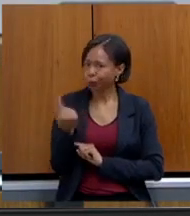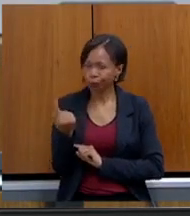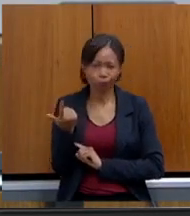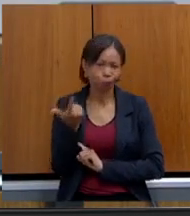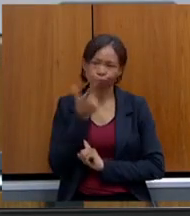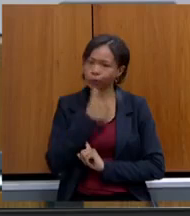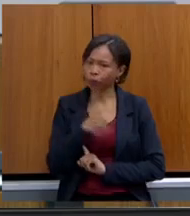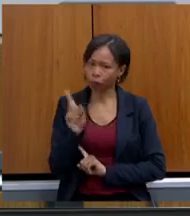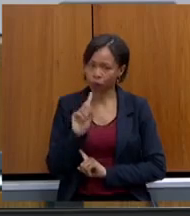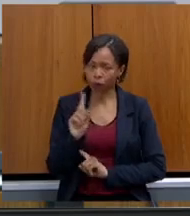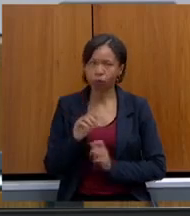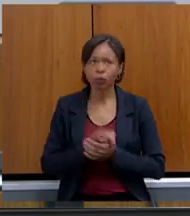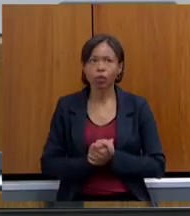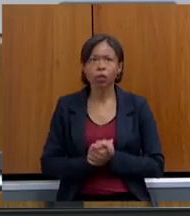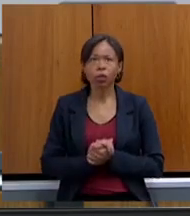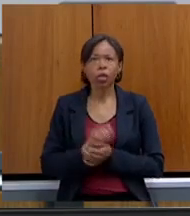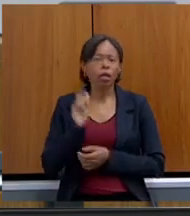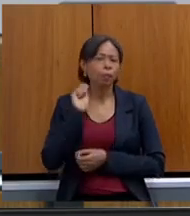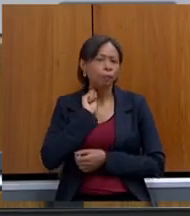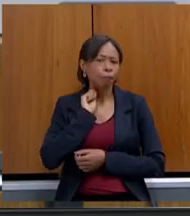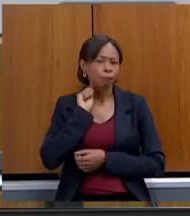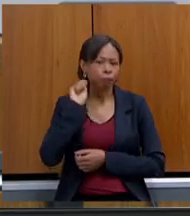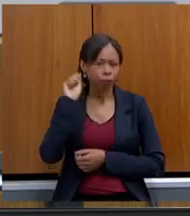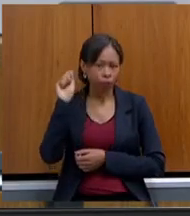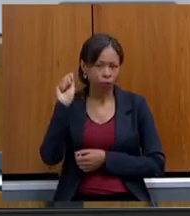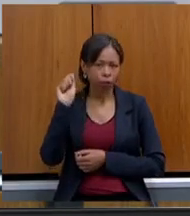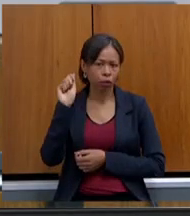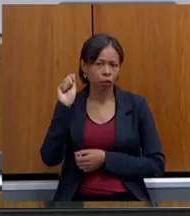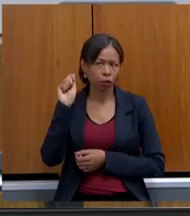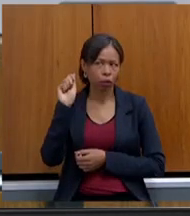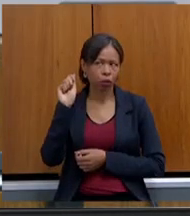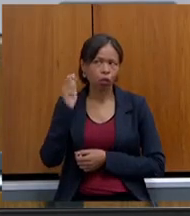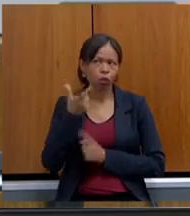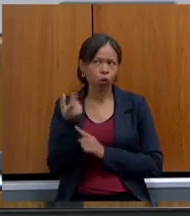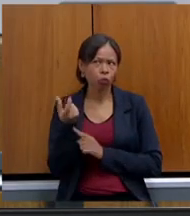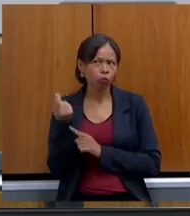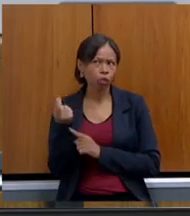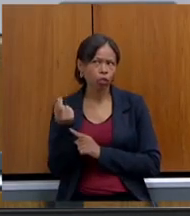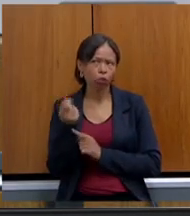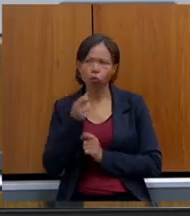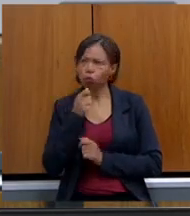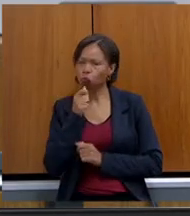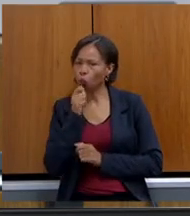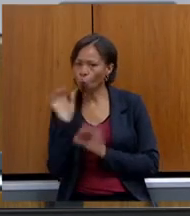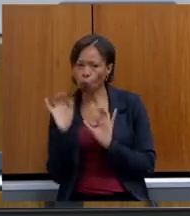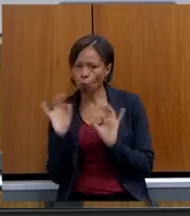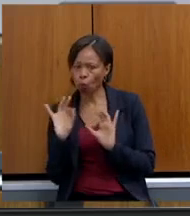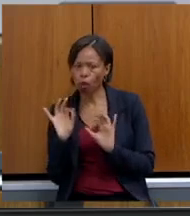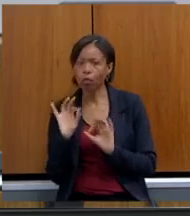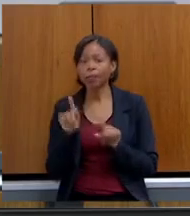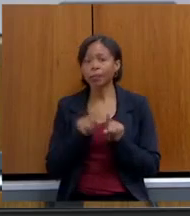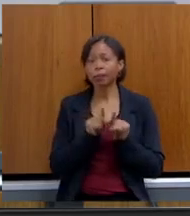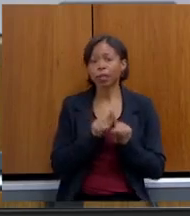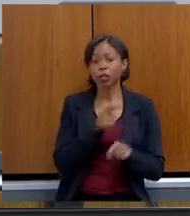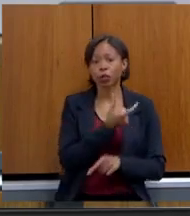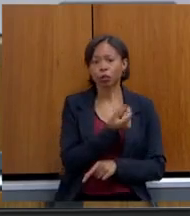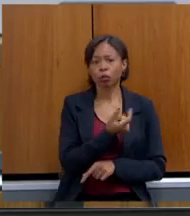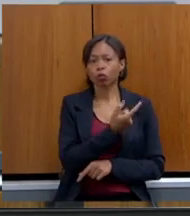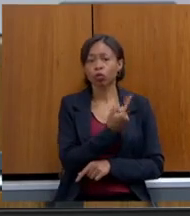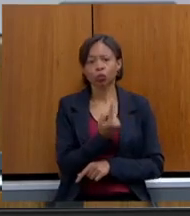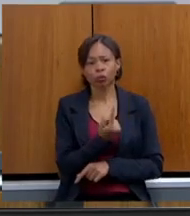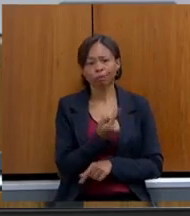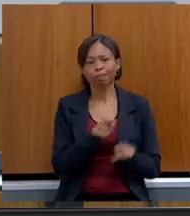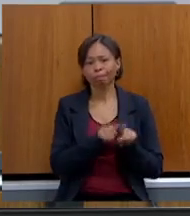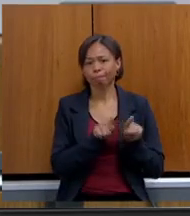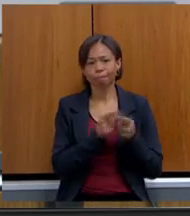o processo de Abril desse né não foi consolidado em 2020 e também não foi aberto em 2021 e o de